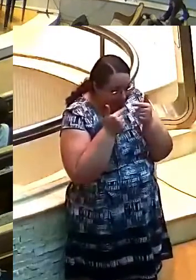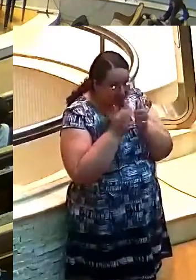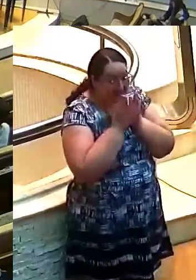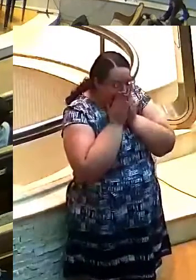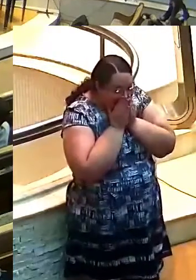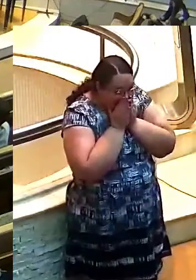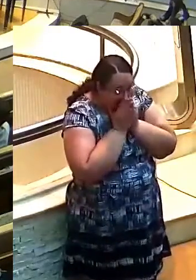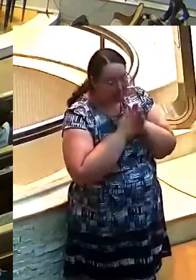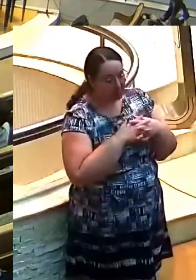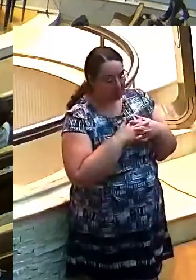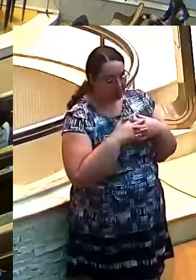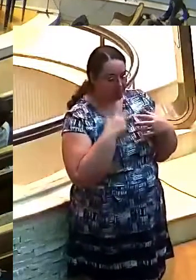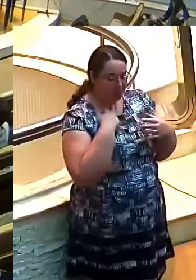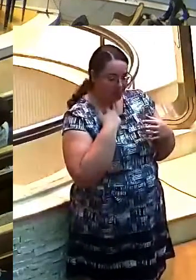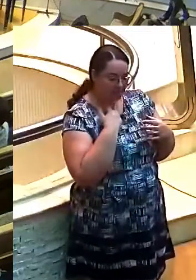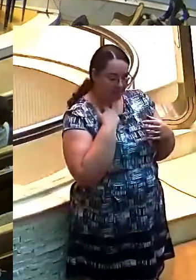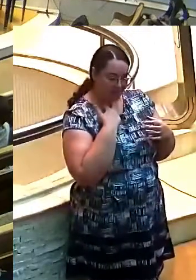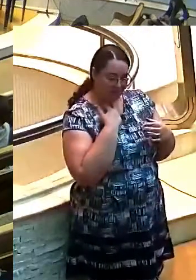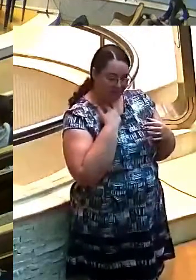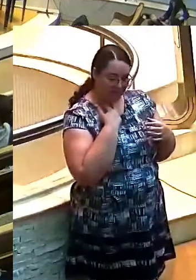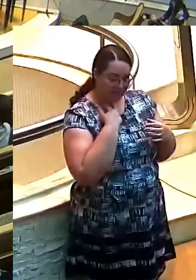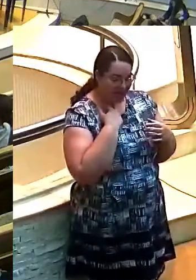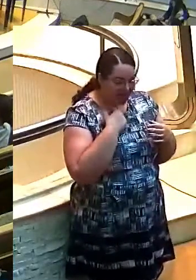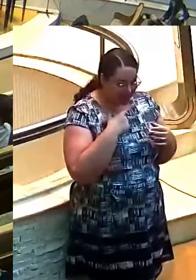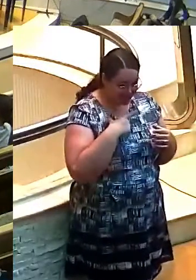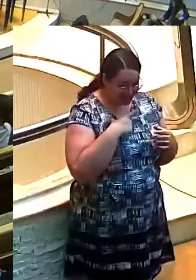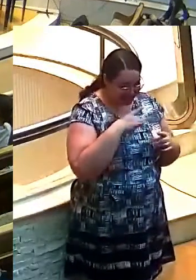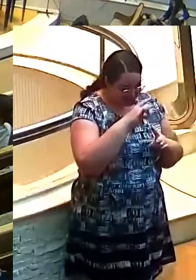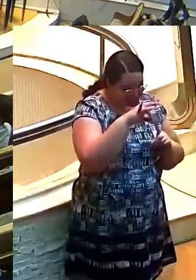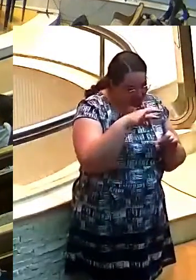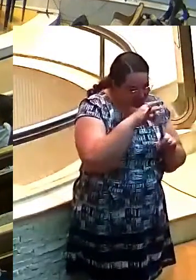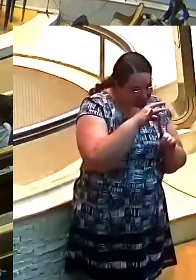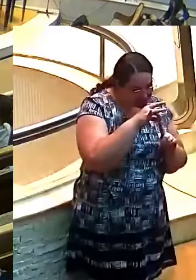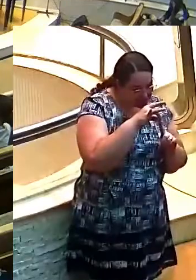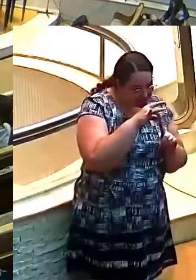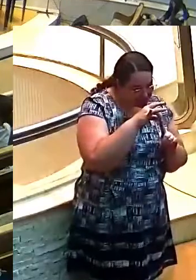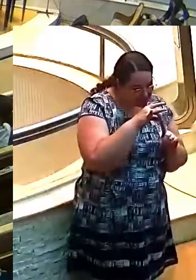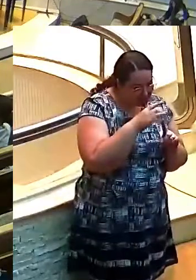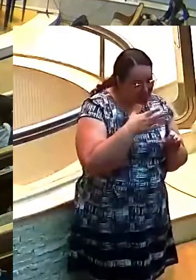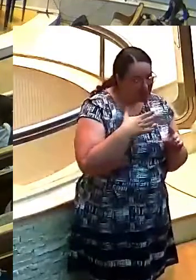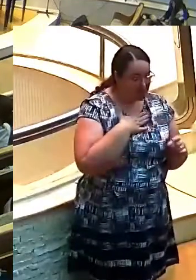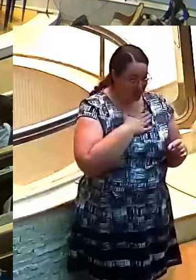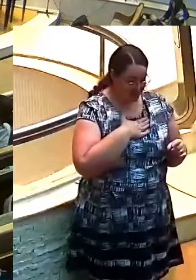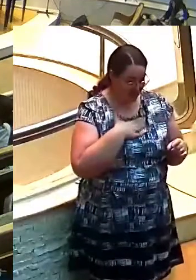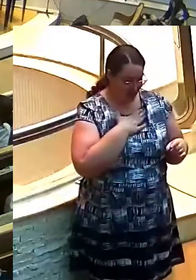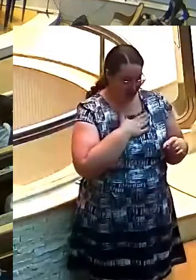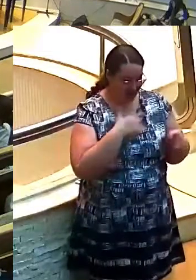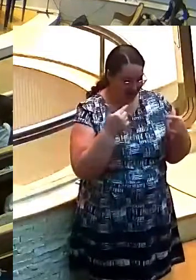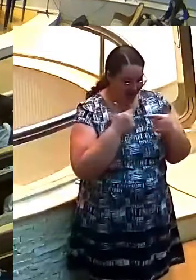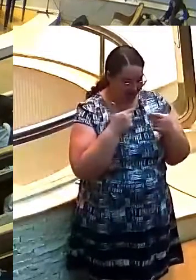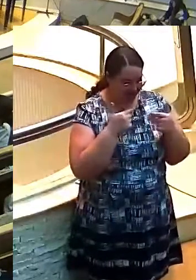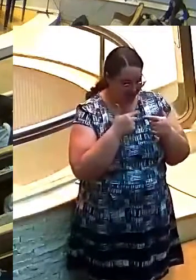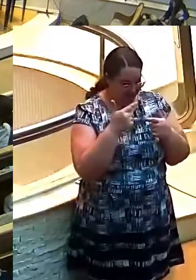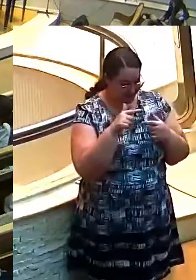santificação, e por outro lado, você, se torna, repreensível, por murmurar,